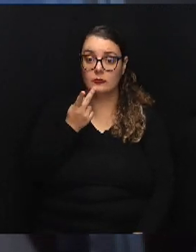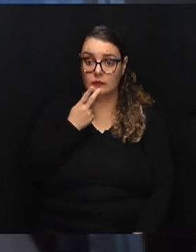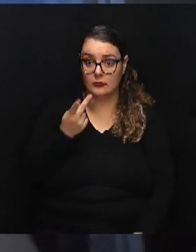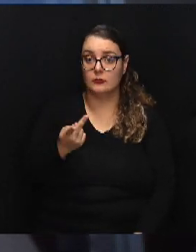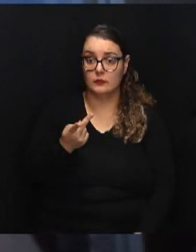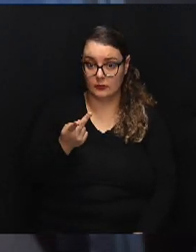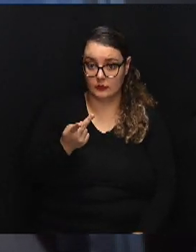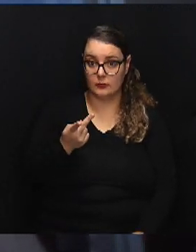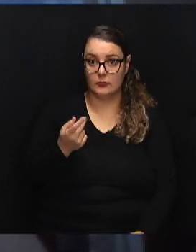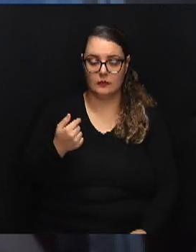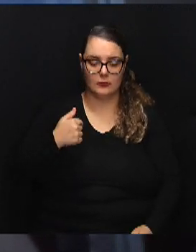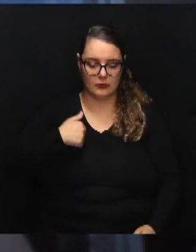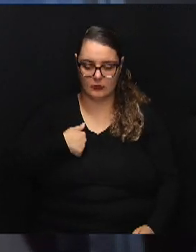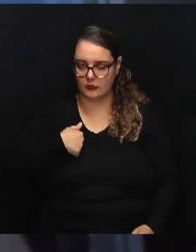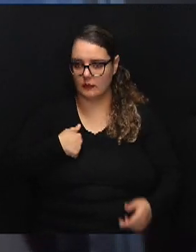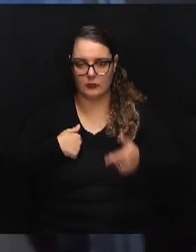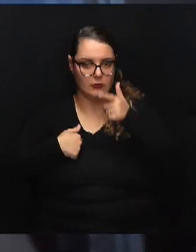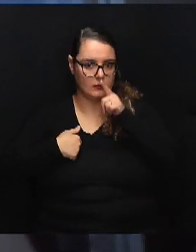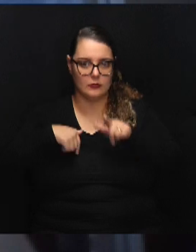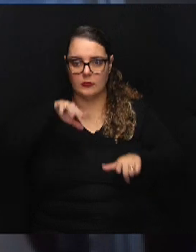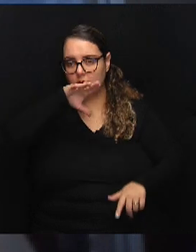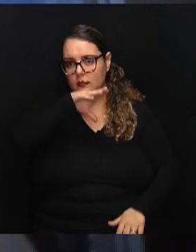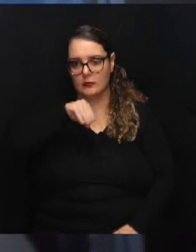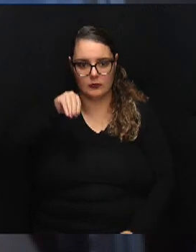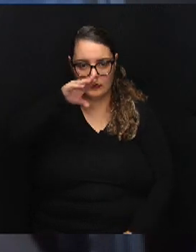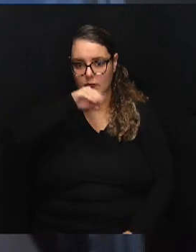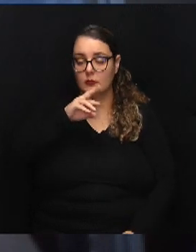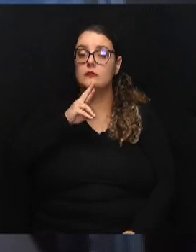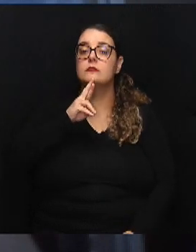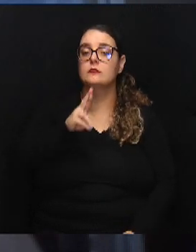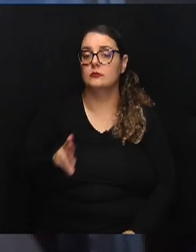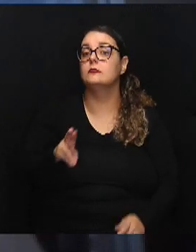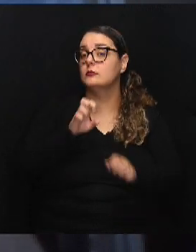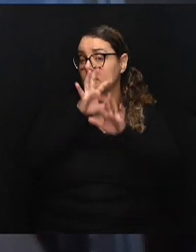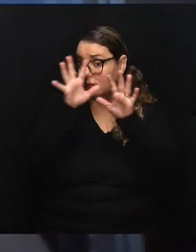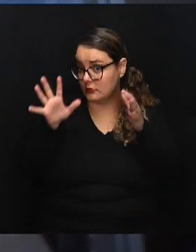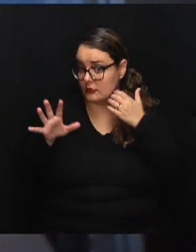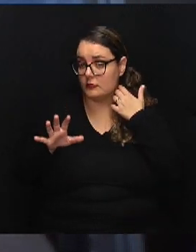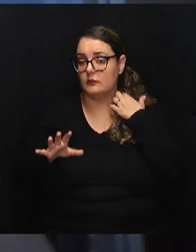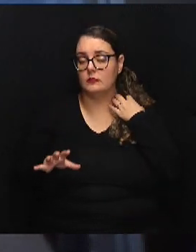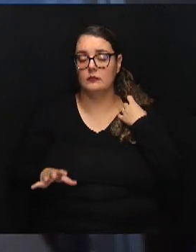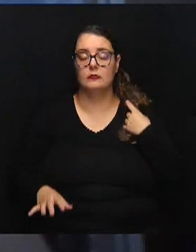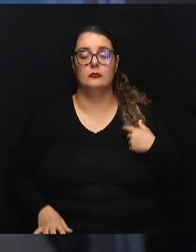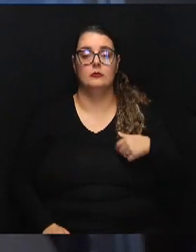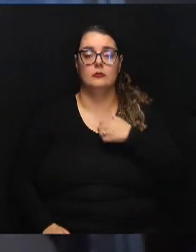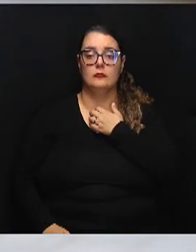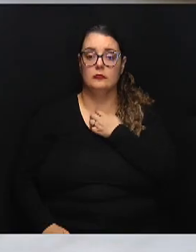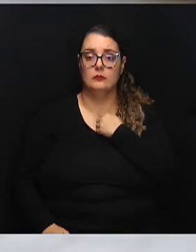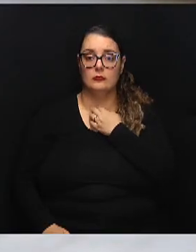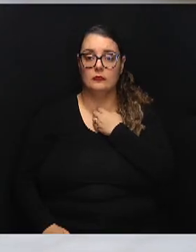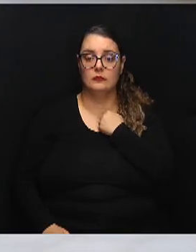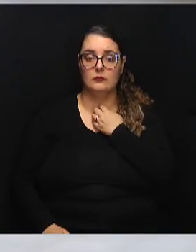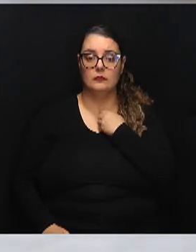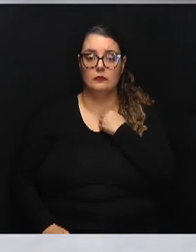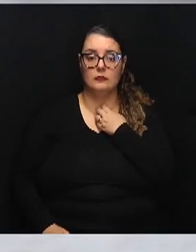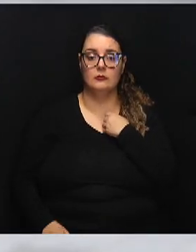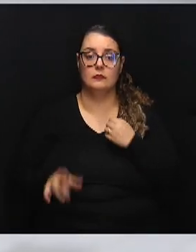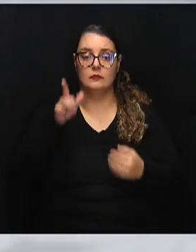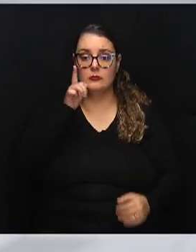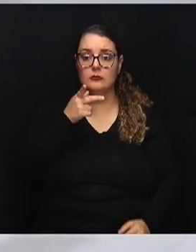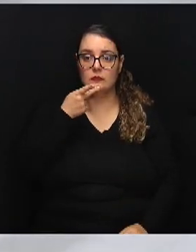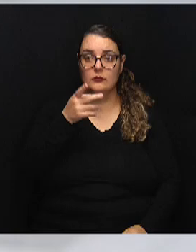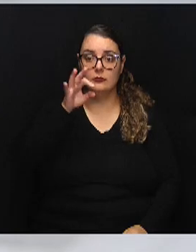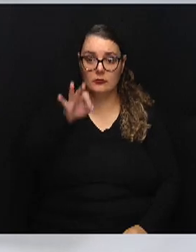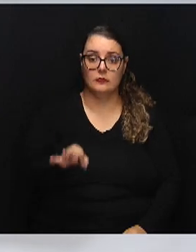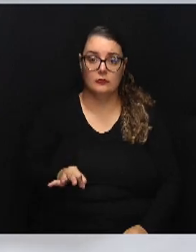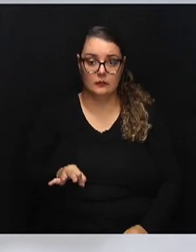mas ela não consegue articular uma resposta correta, então ela não consegue falar adequadamente, responder